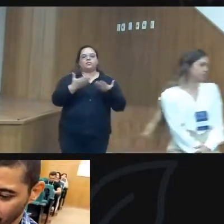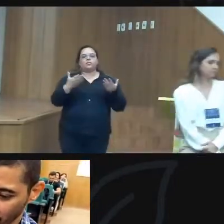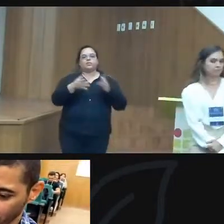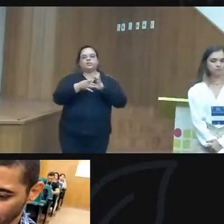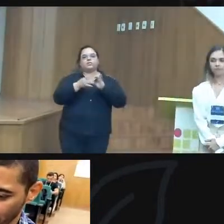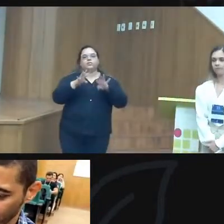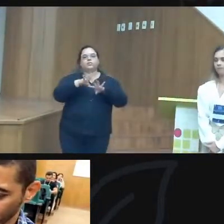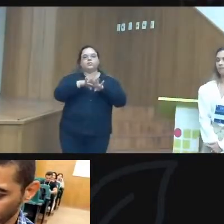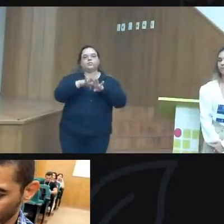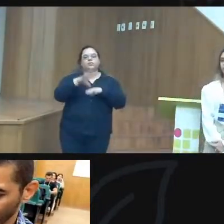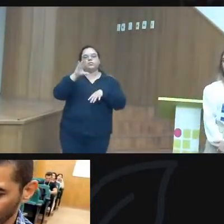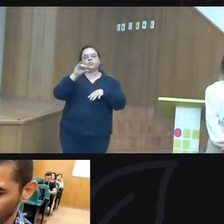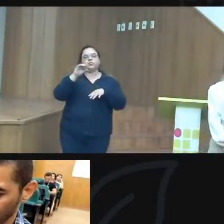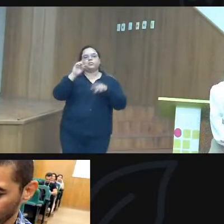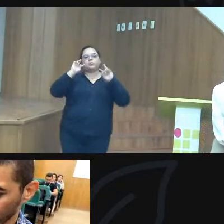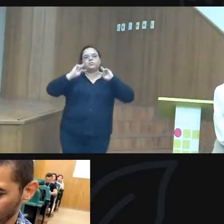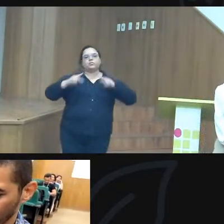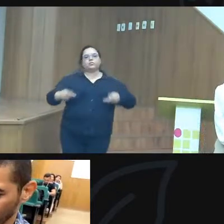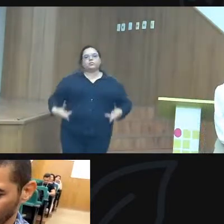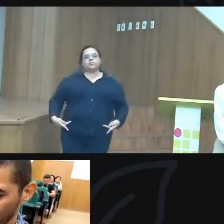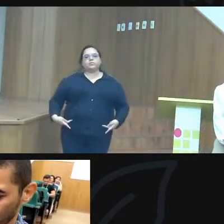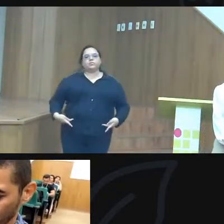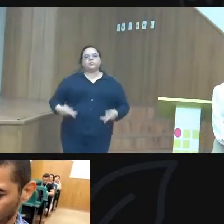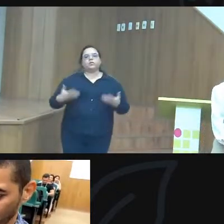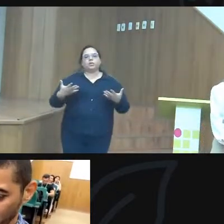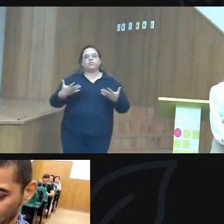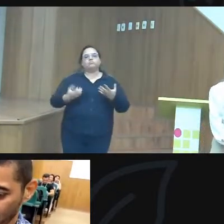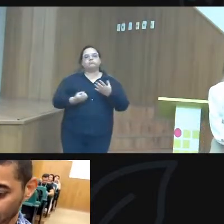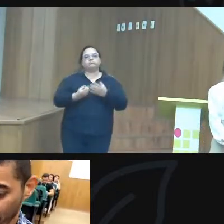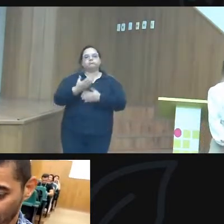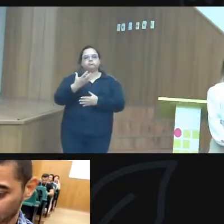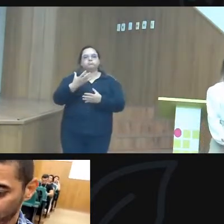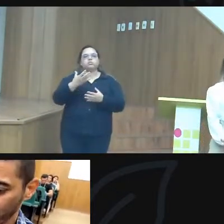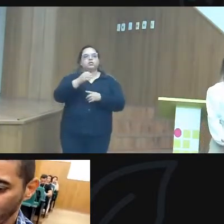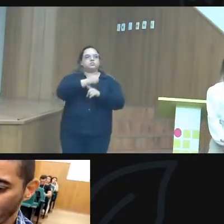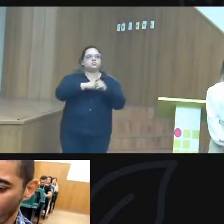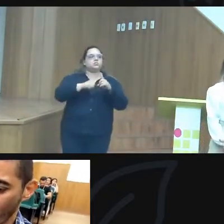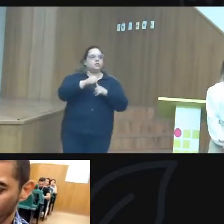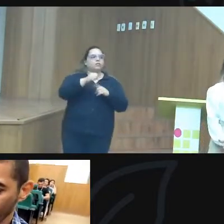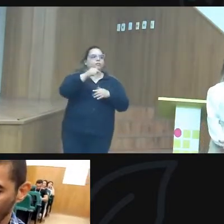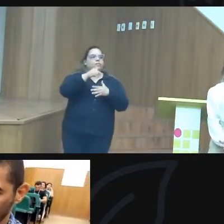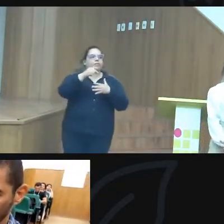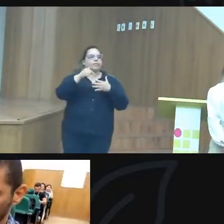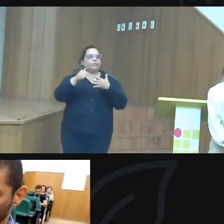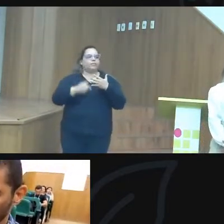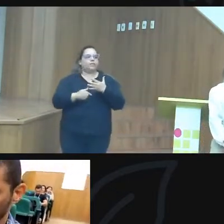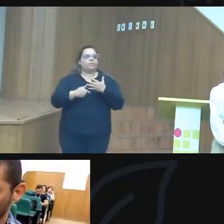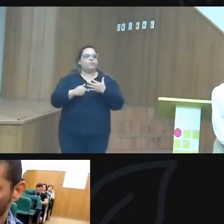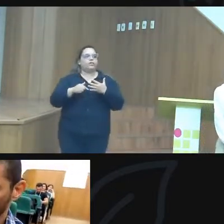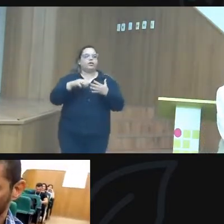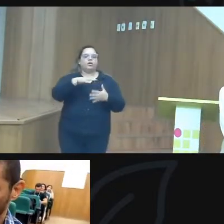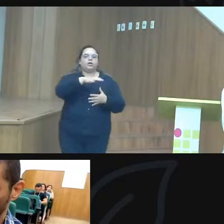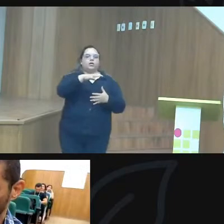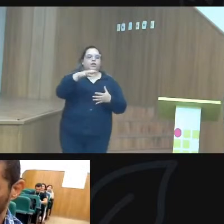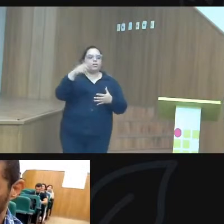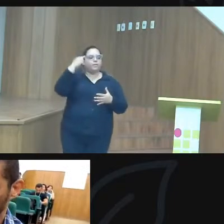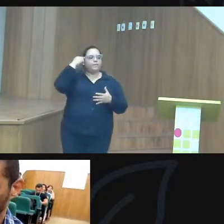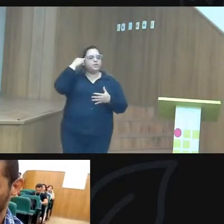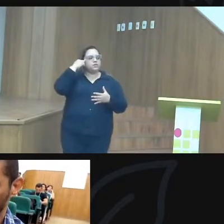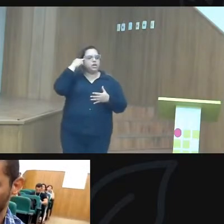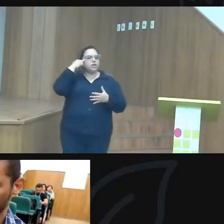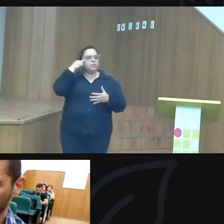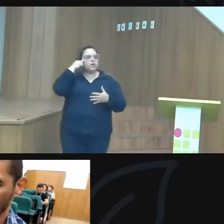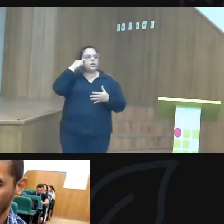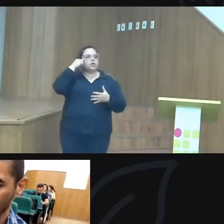matemática como ciência humana, fruto das necessidades da sociedade nas diferentes épocas, como ela influencia o pensamento cognitivo